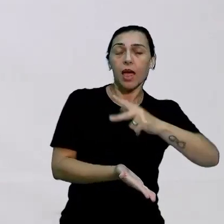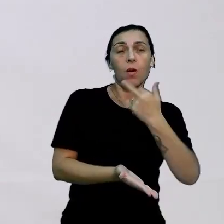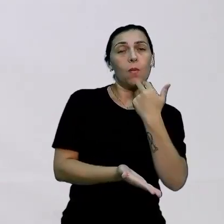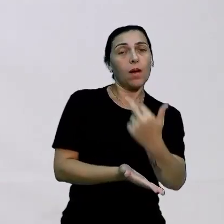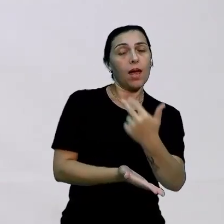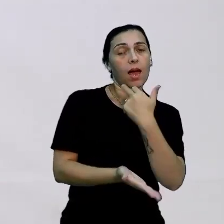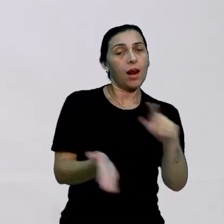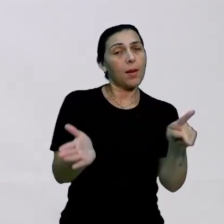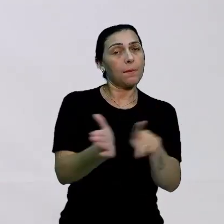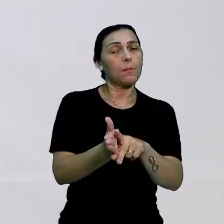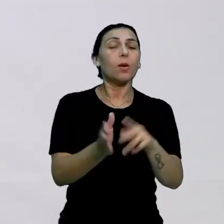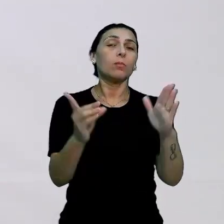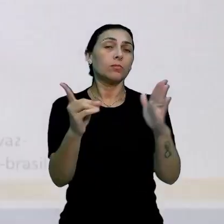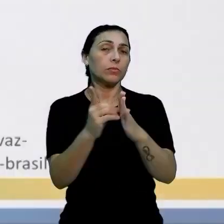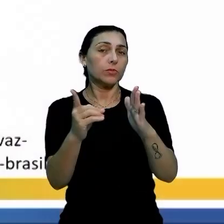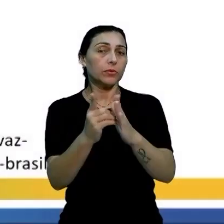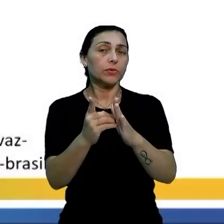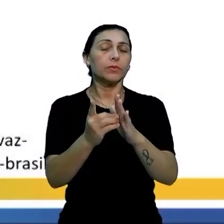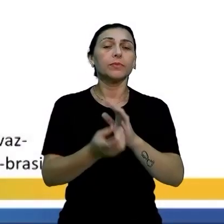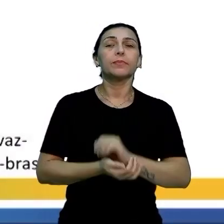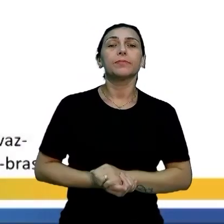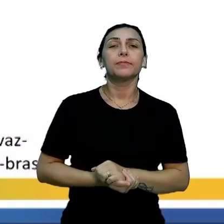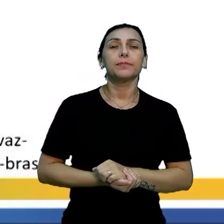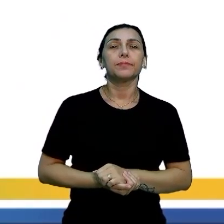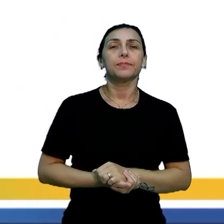nativa falada pelos indígenas, tá?